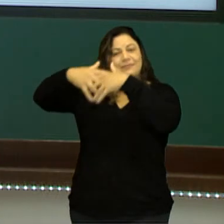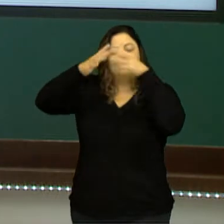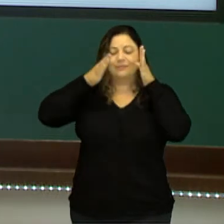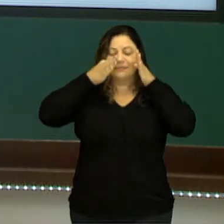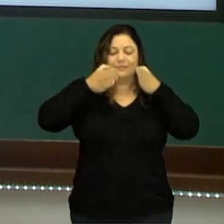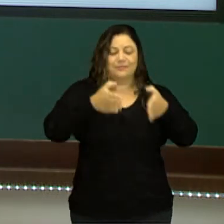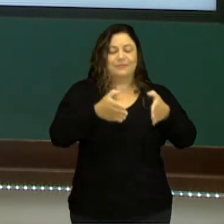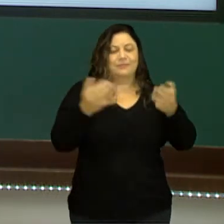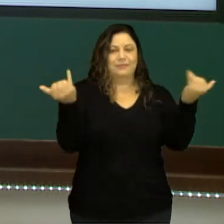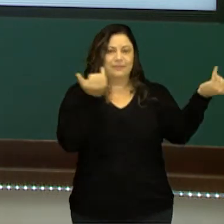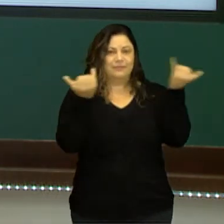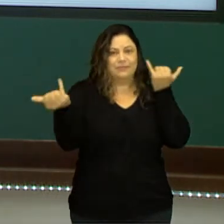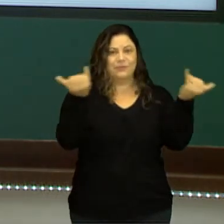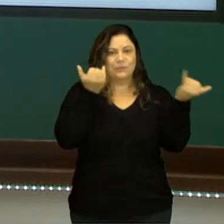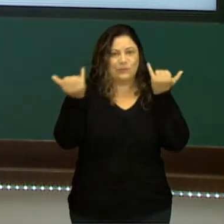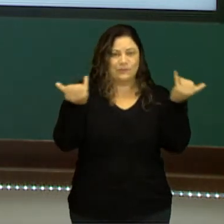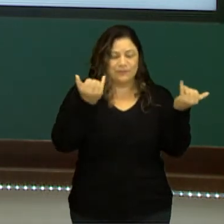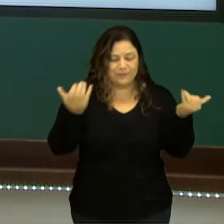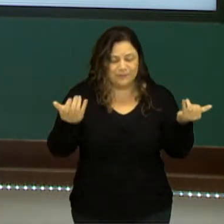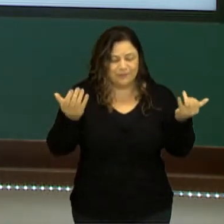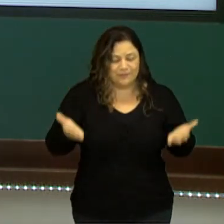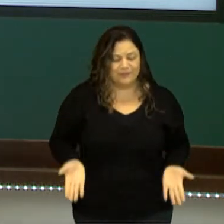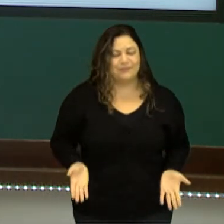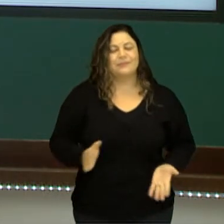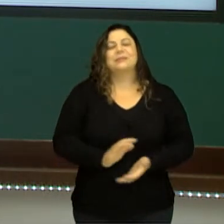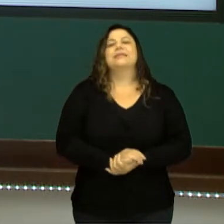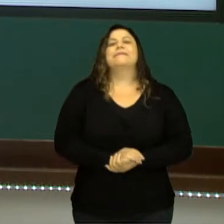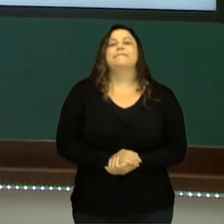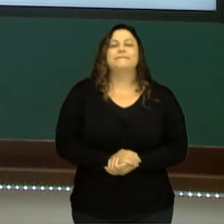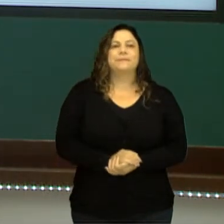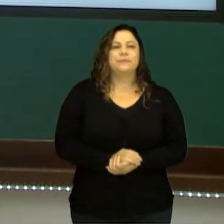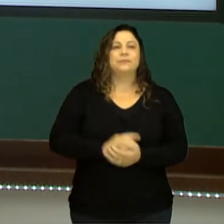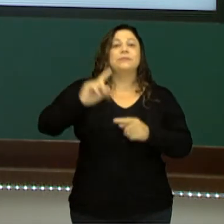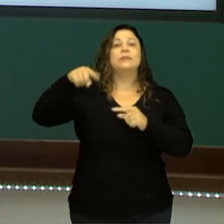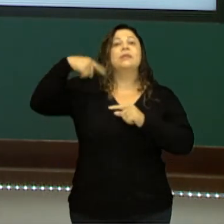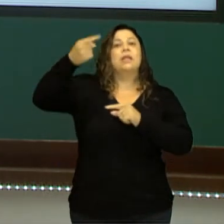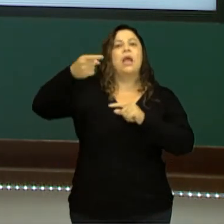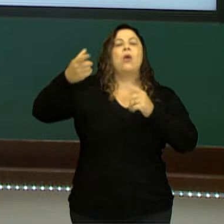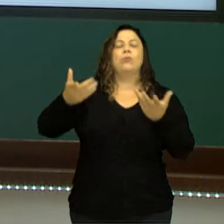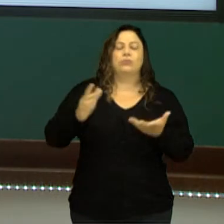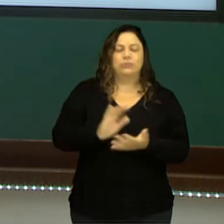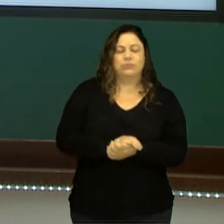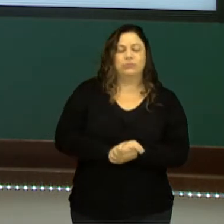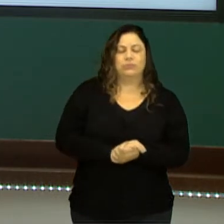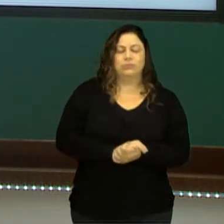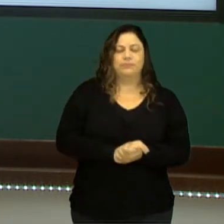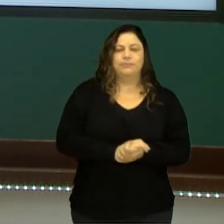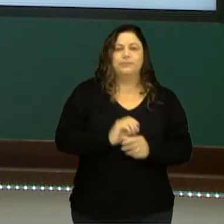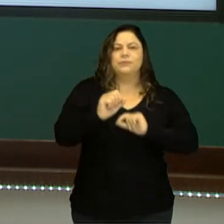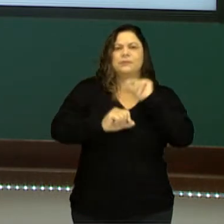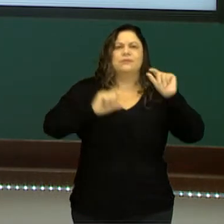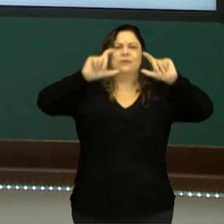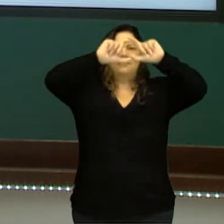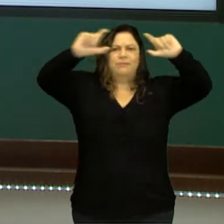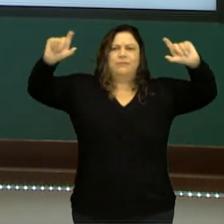essas informações. Técnica do Pomodoro. Próxima técnica, mapa mental, né? Eu tenho certeza que muitos de